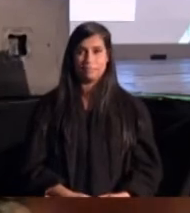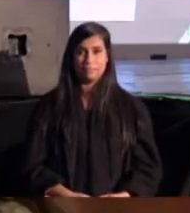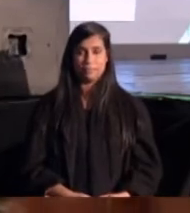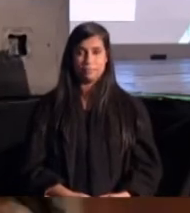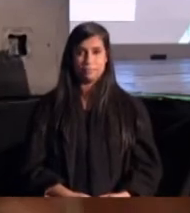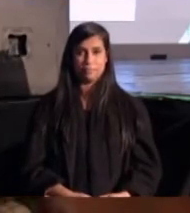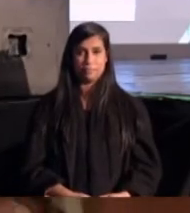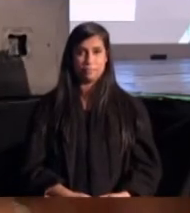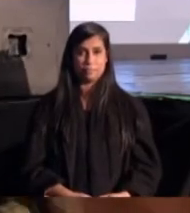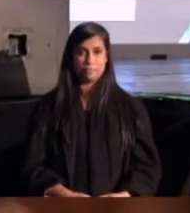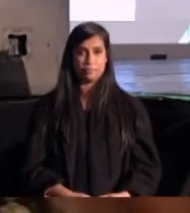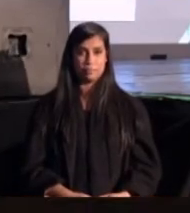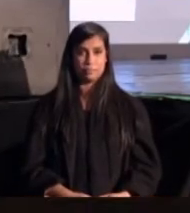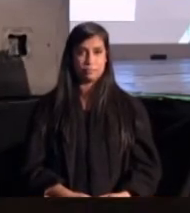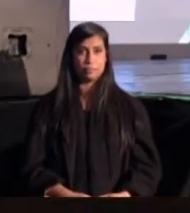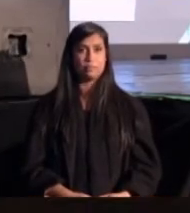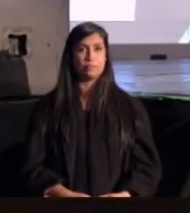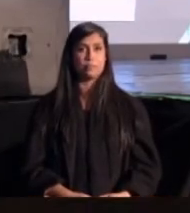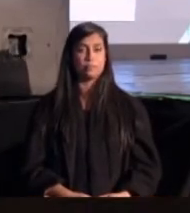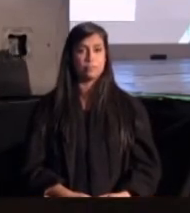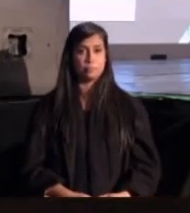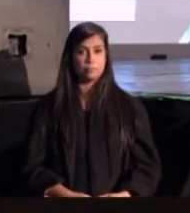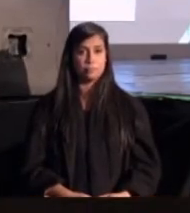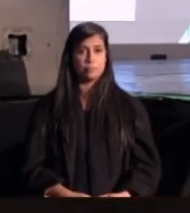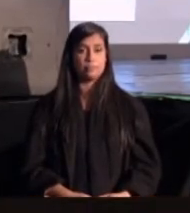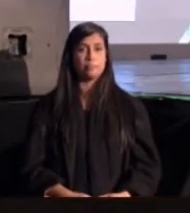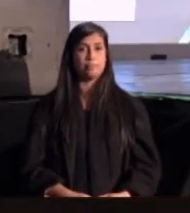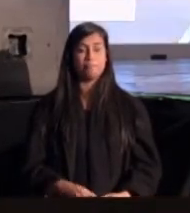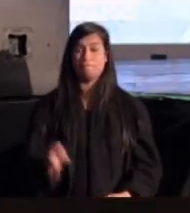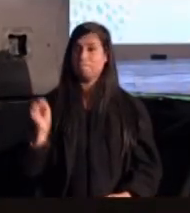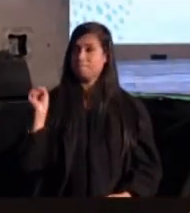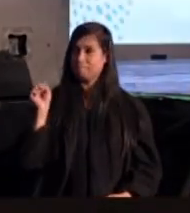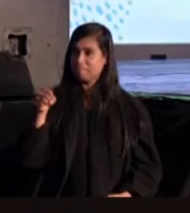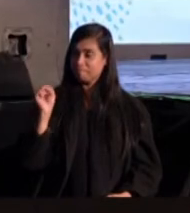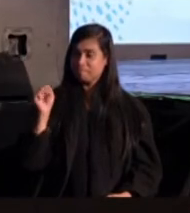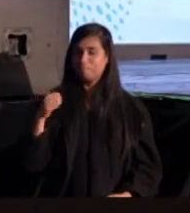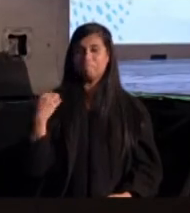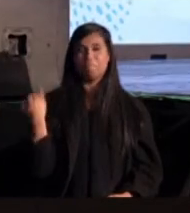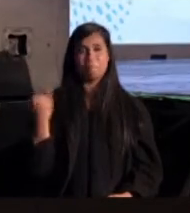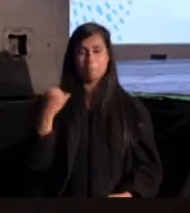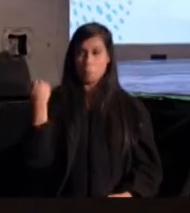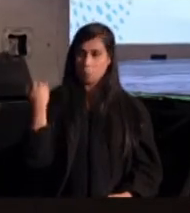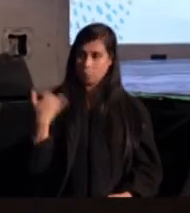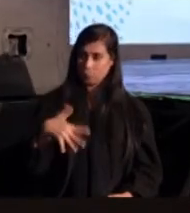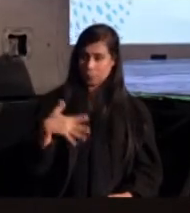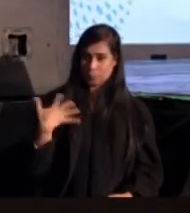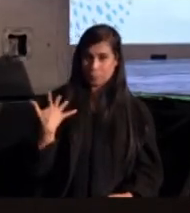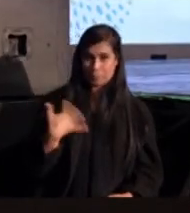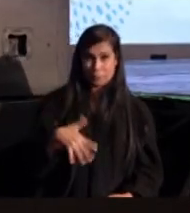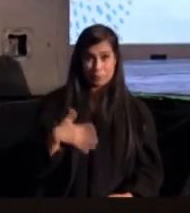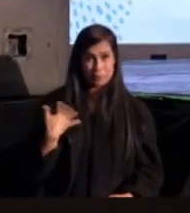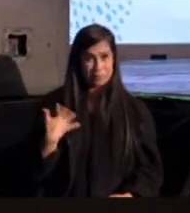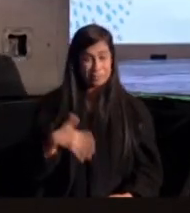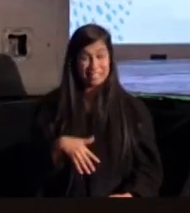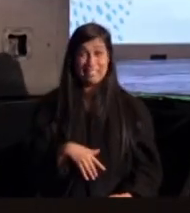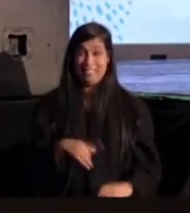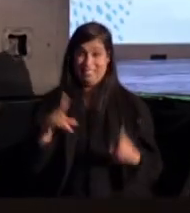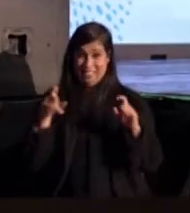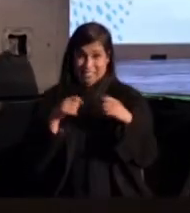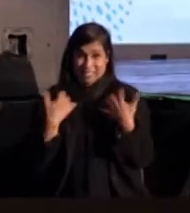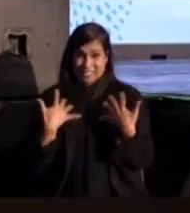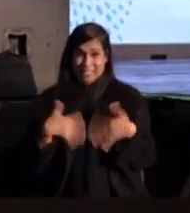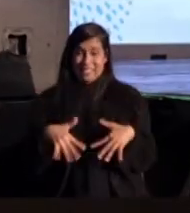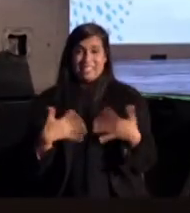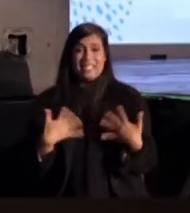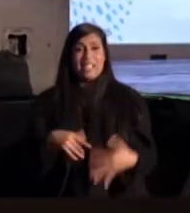Nossa, muito, muito desvelador, muita coisa importante para a gente correlacionar. Eu